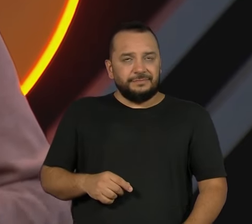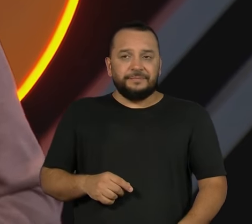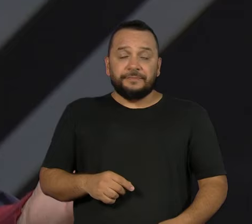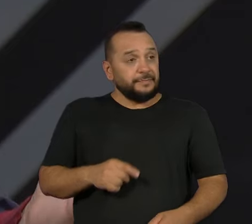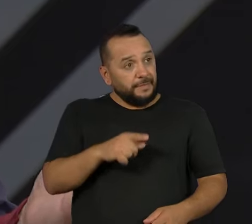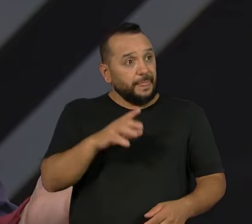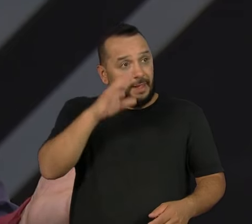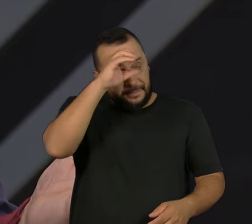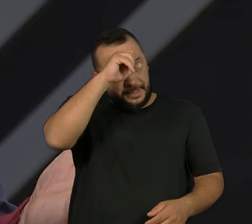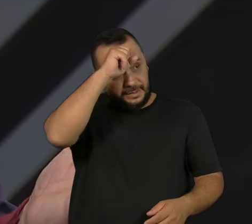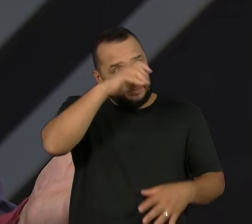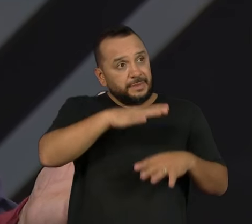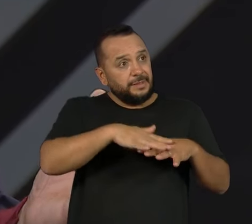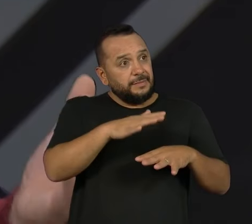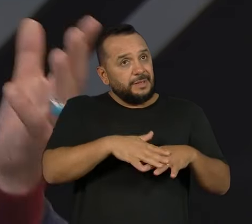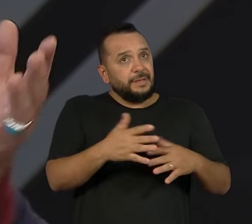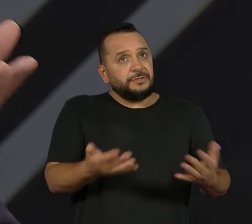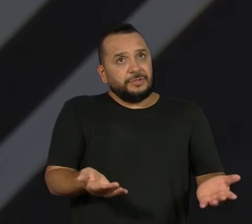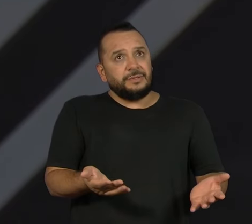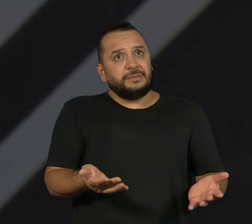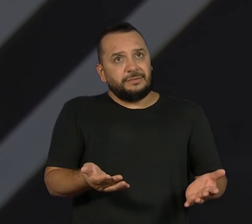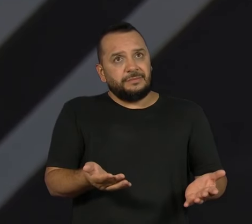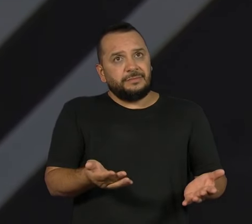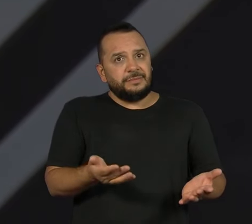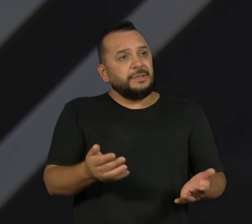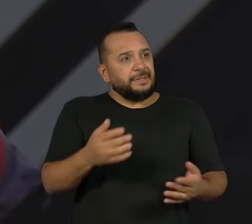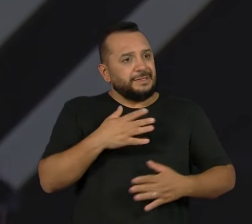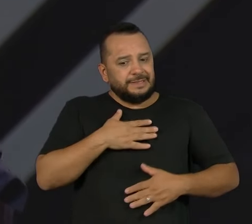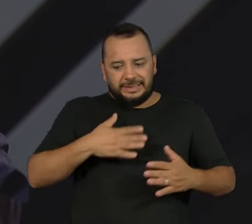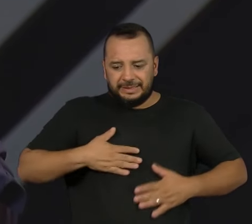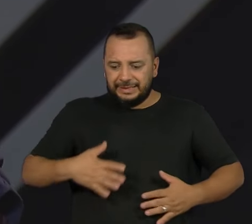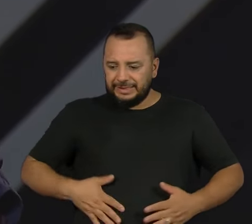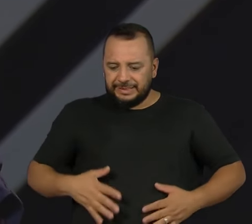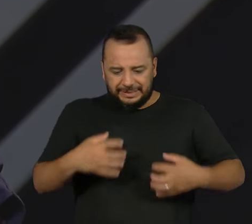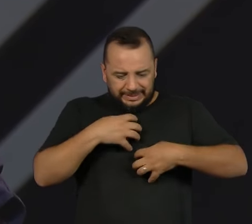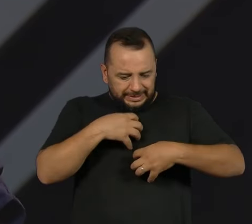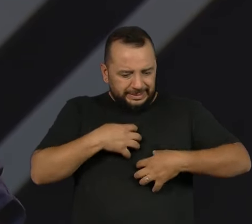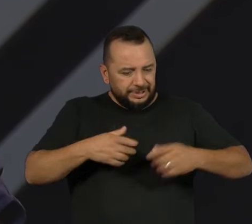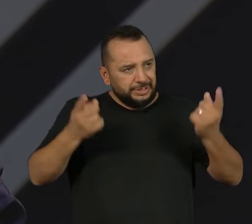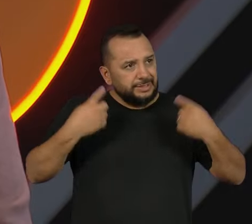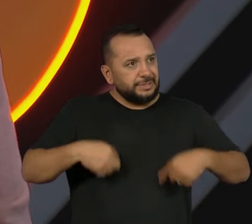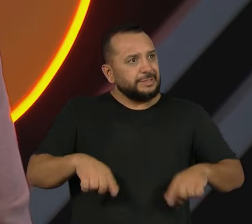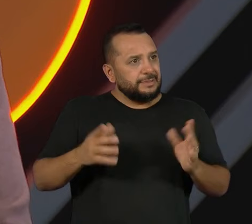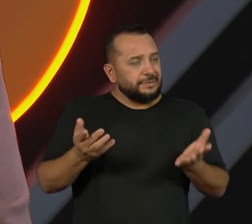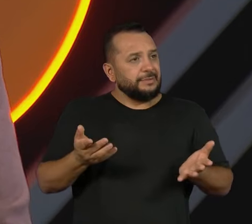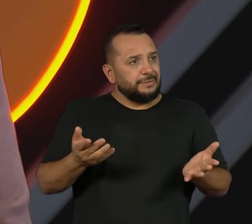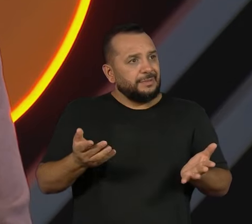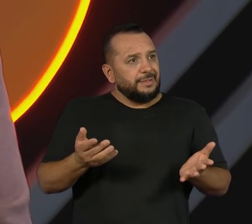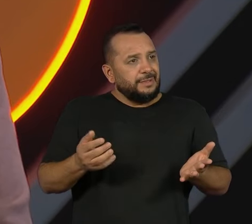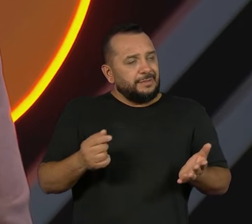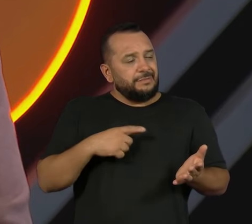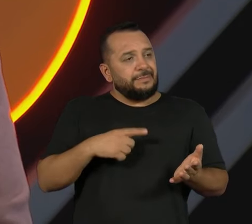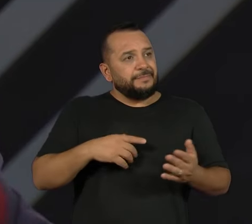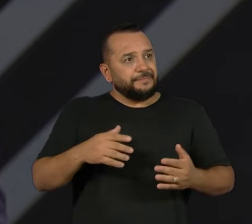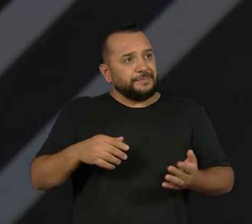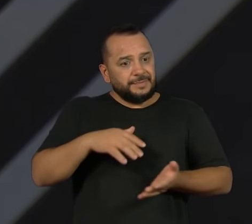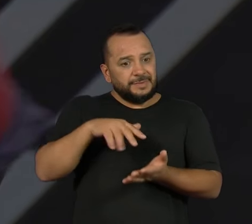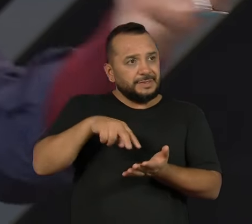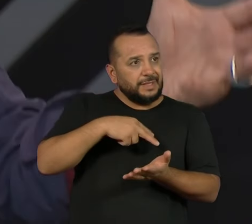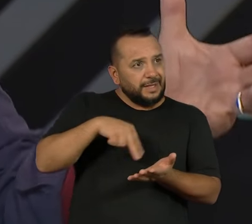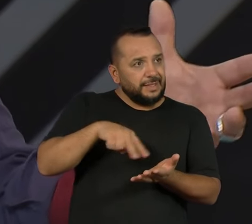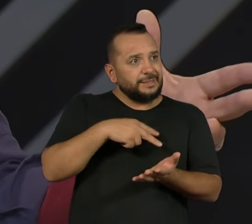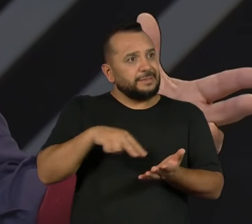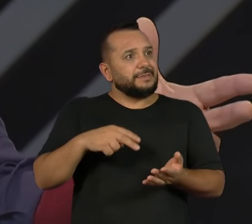aprender matemática dentro dos sentidos mais vitais do seu corpo. A psicomotricidade te